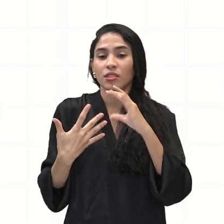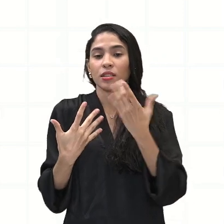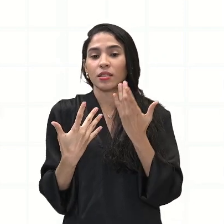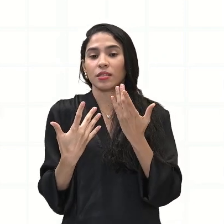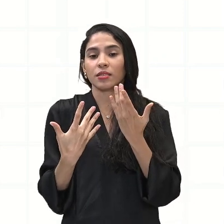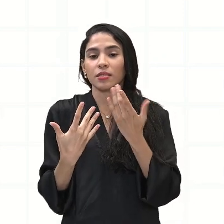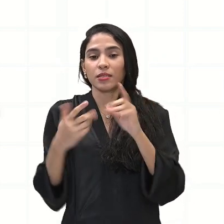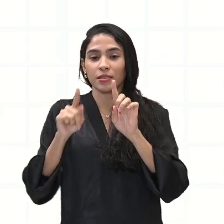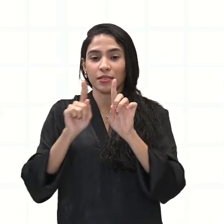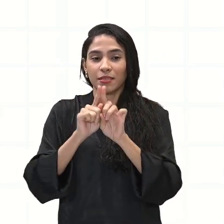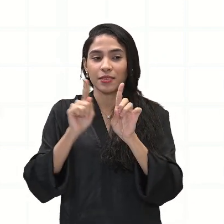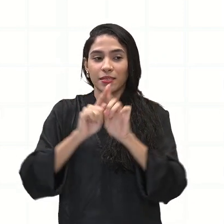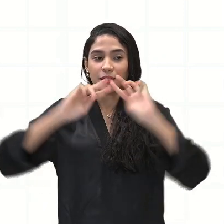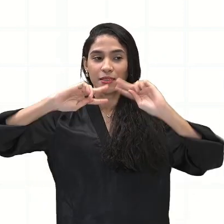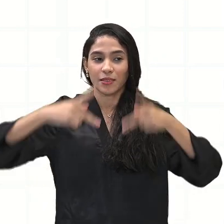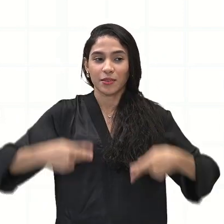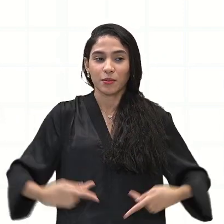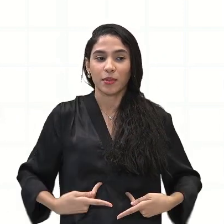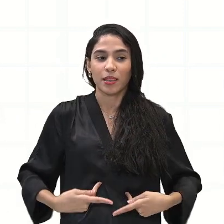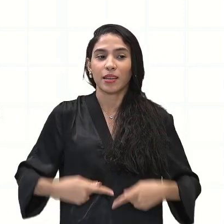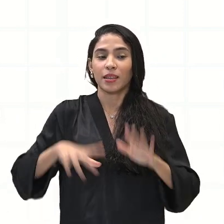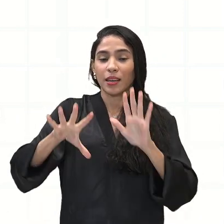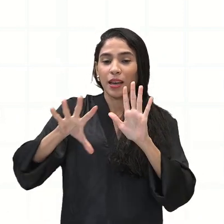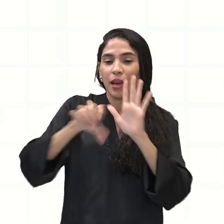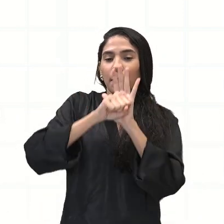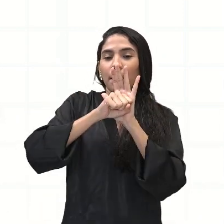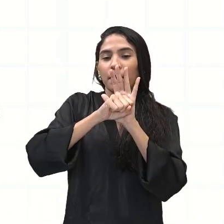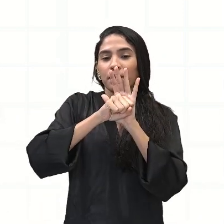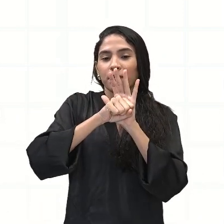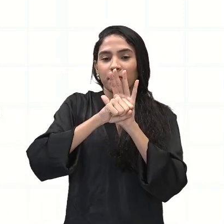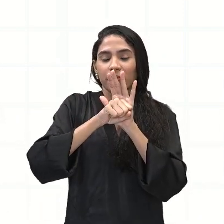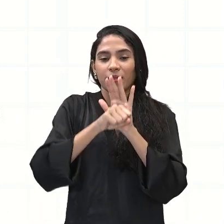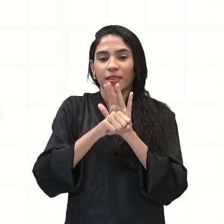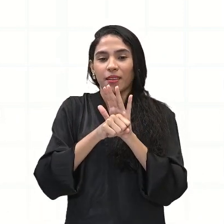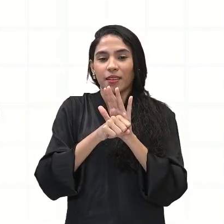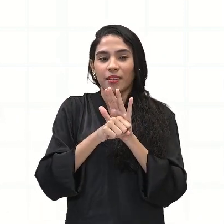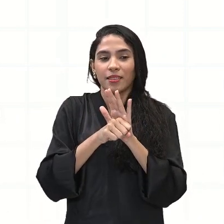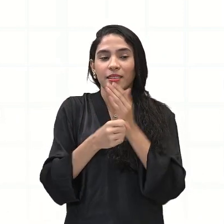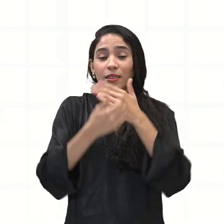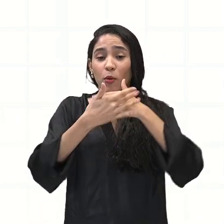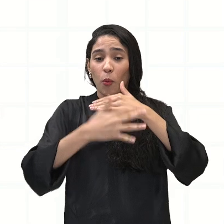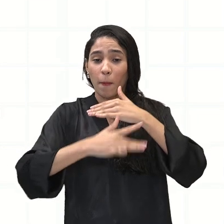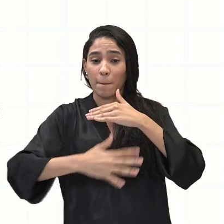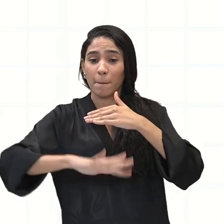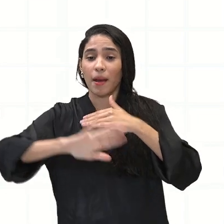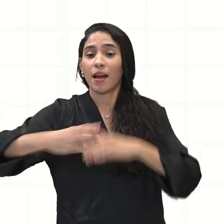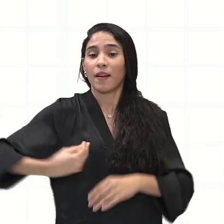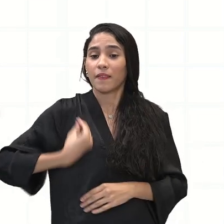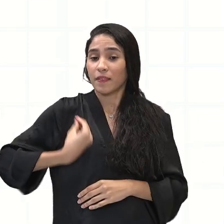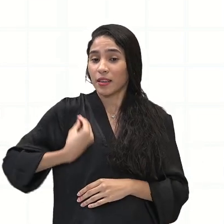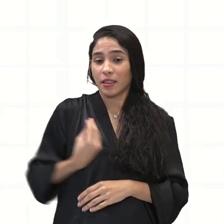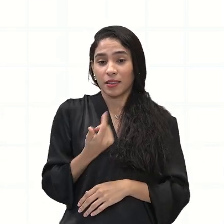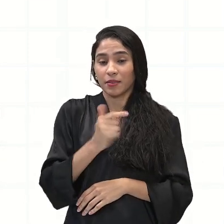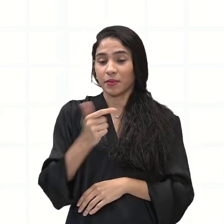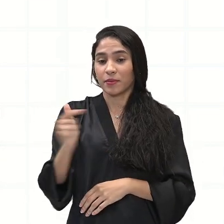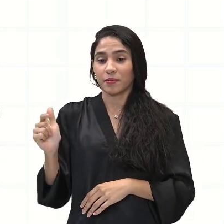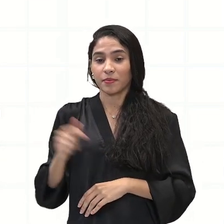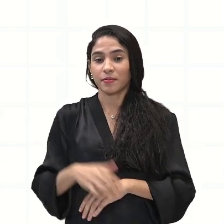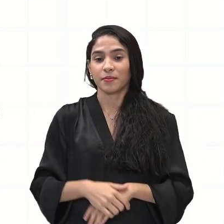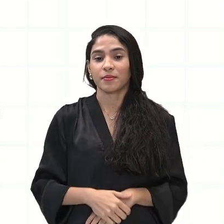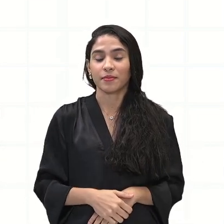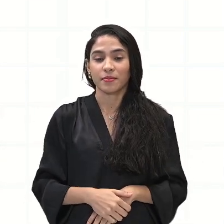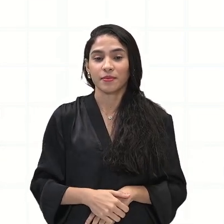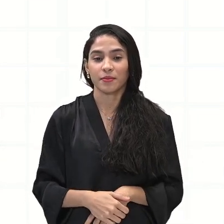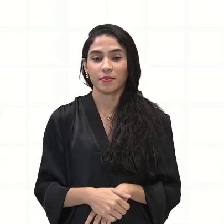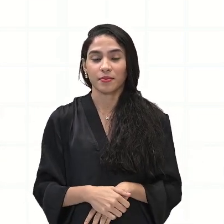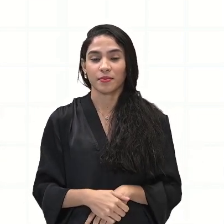ser inanimado ou a um ser que não tem vida ou a um objeto, certo, turma?